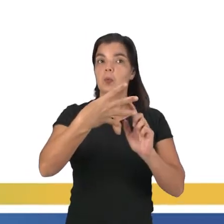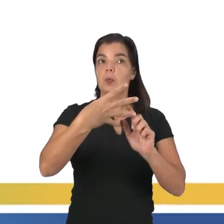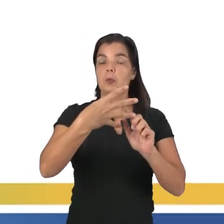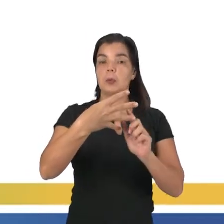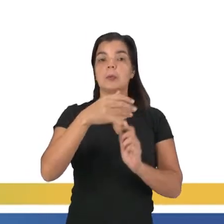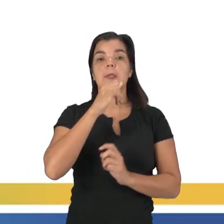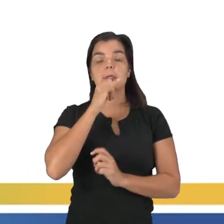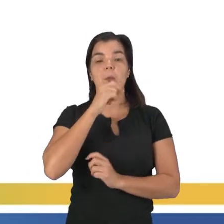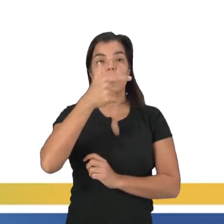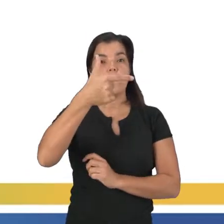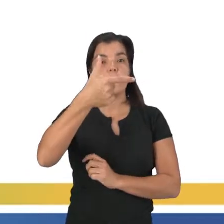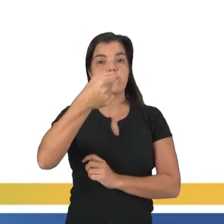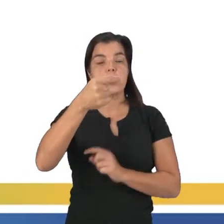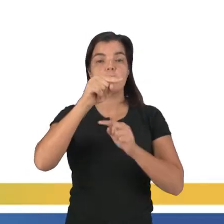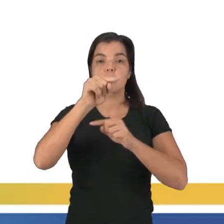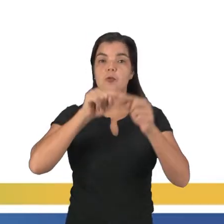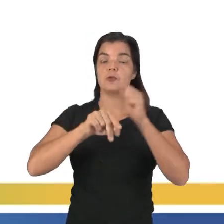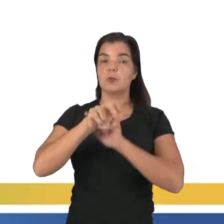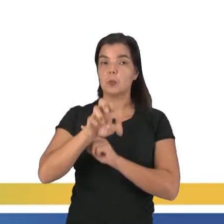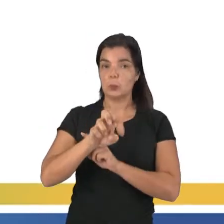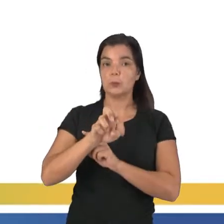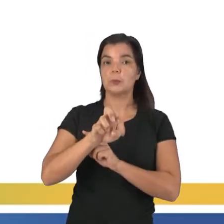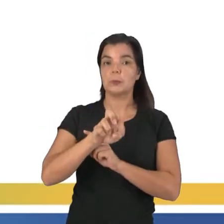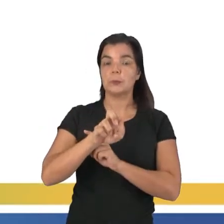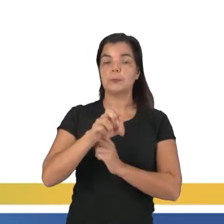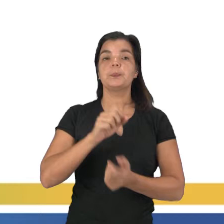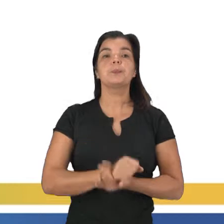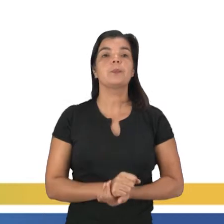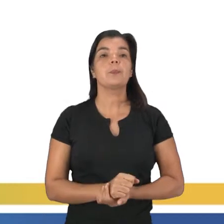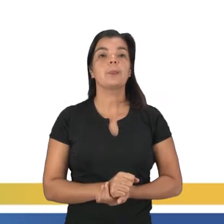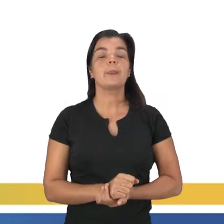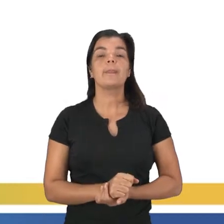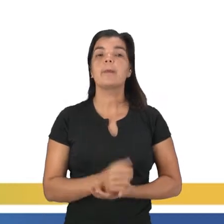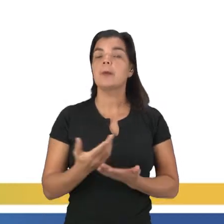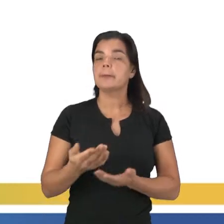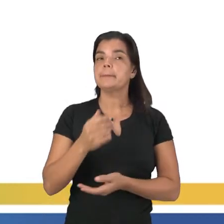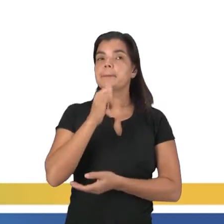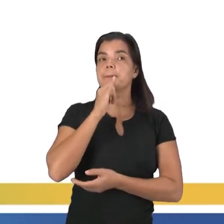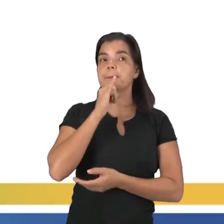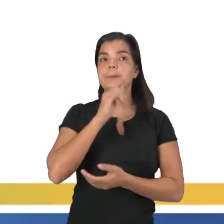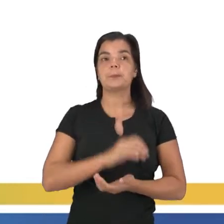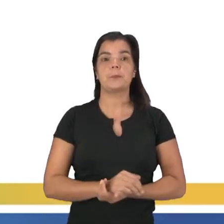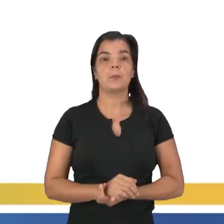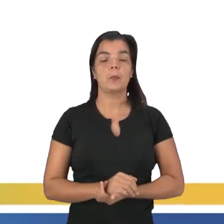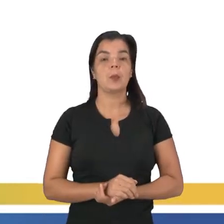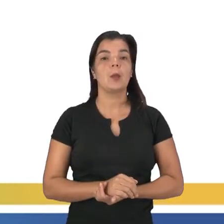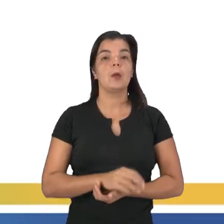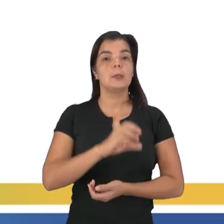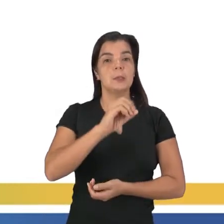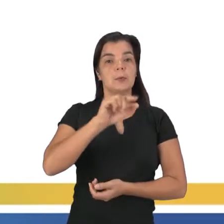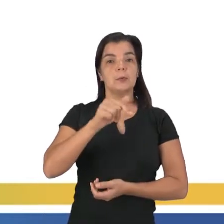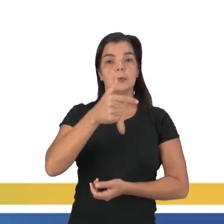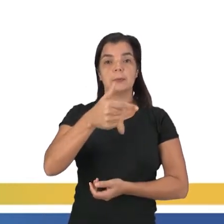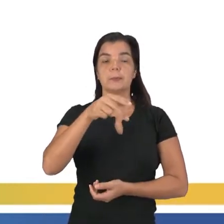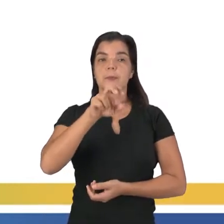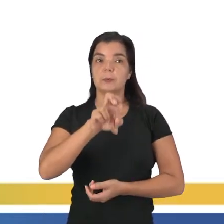20 quintos. Como eu consigo escrever na forma de fração, ele é decimal. Olha aqui o segundo. O segundo nós